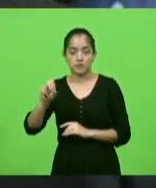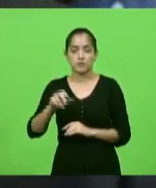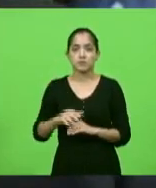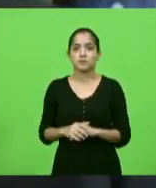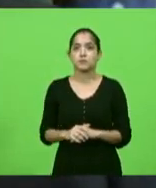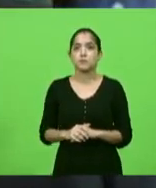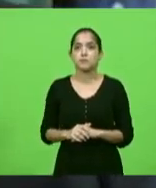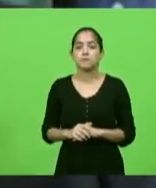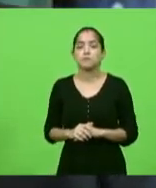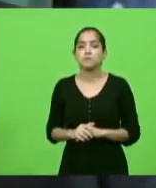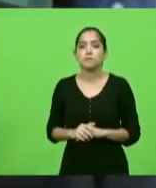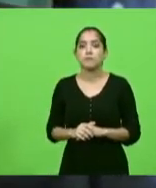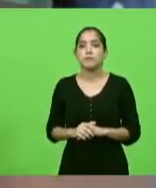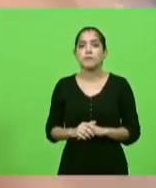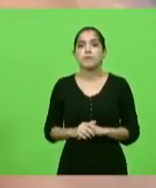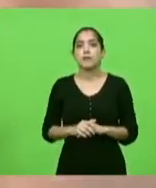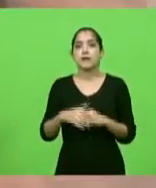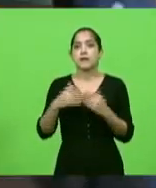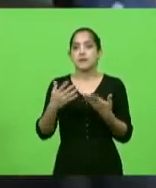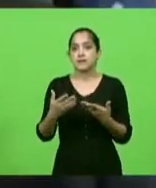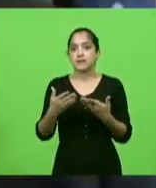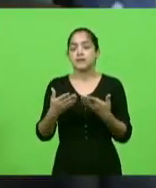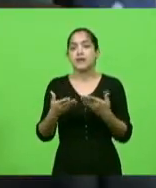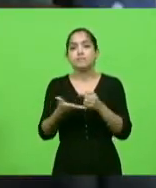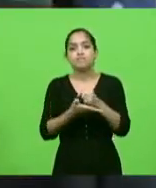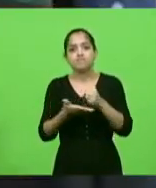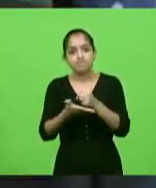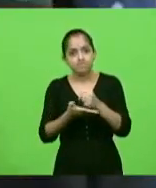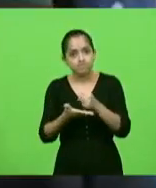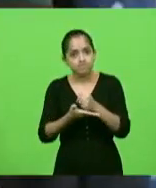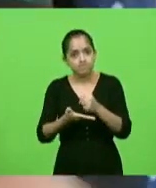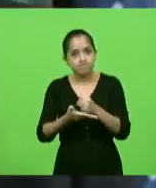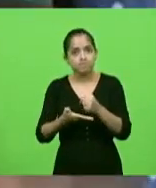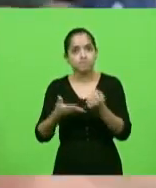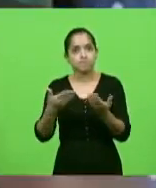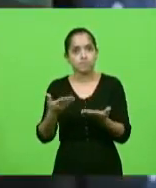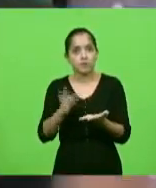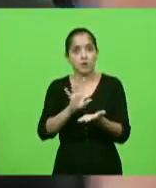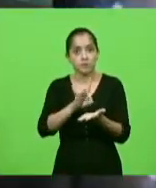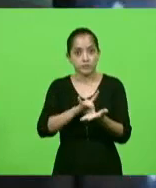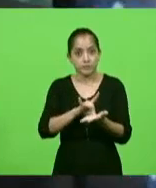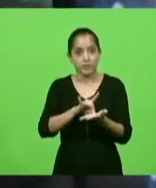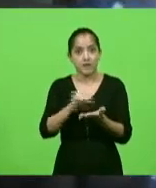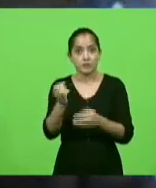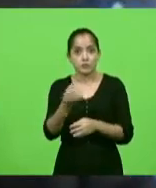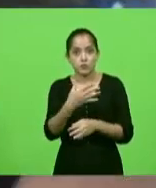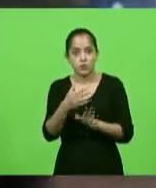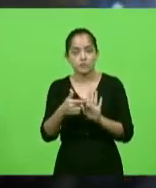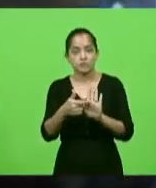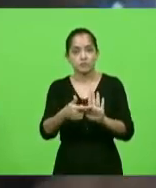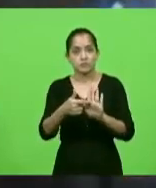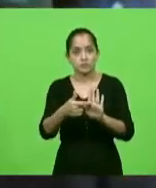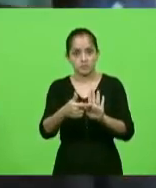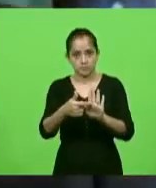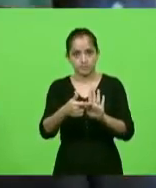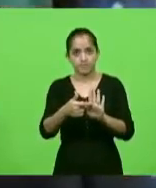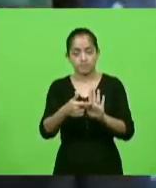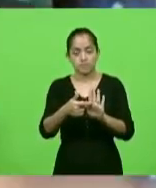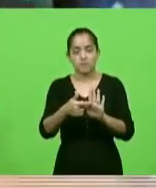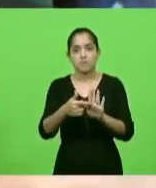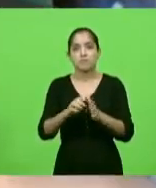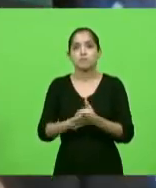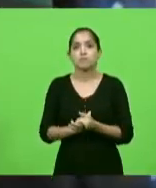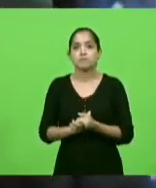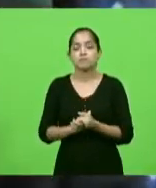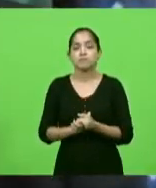é de 1950 deve ser baliza ainda aos novos factos trazidos aos autos decorrente dos